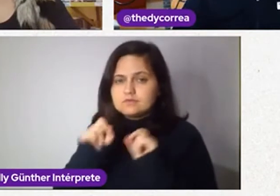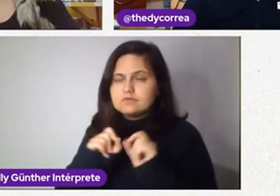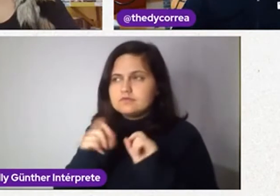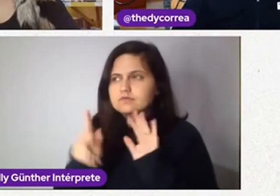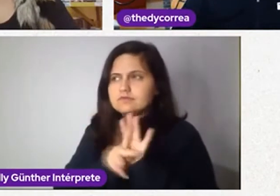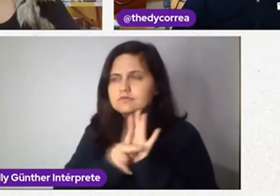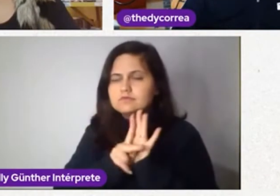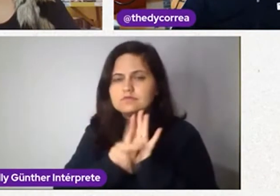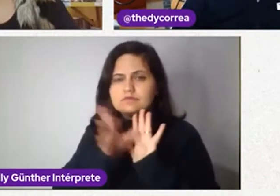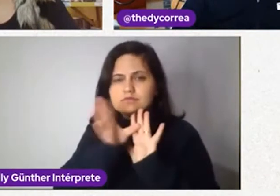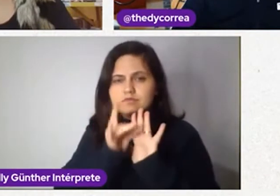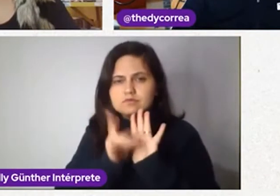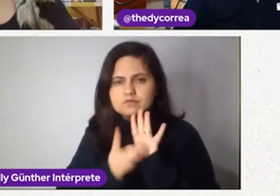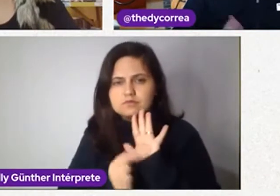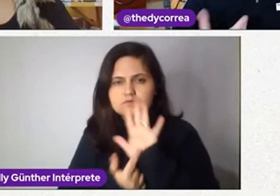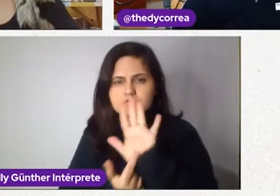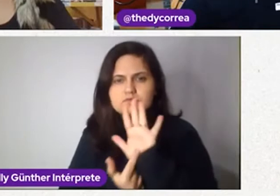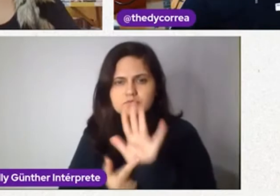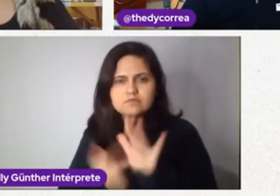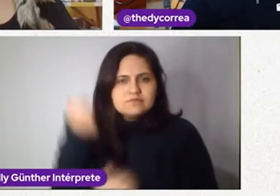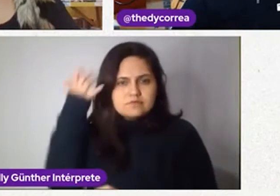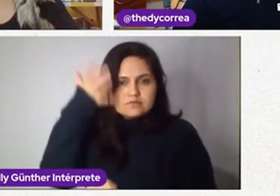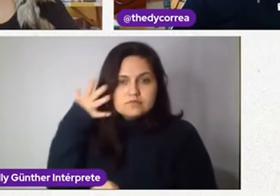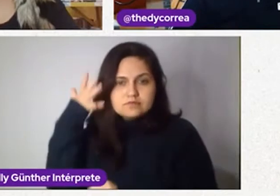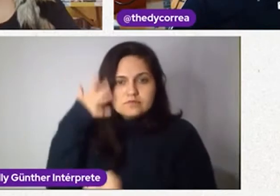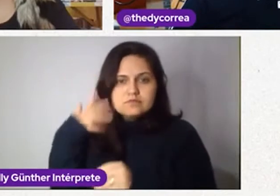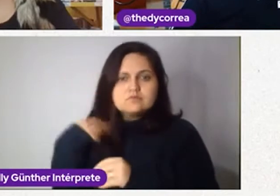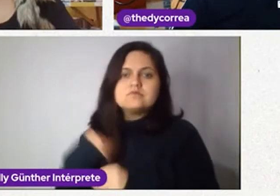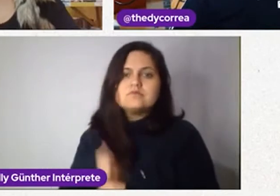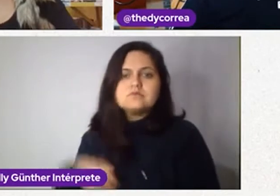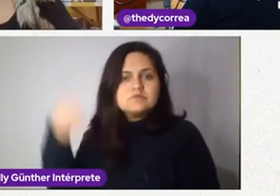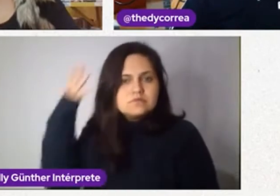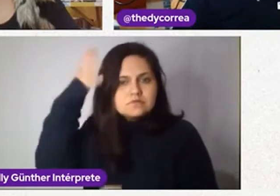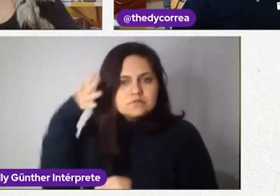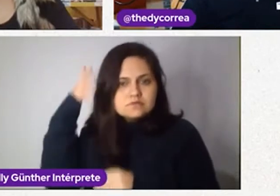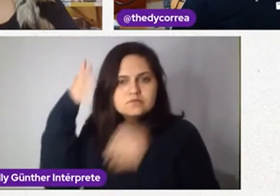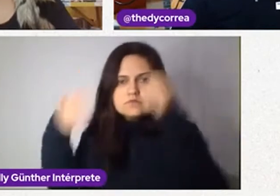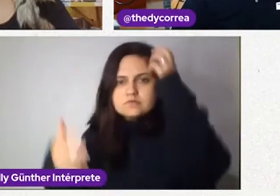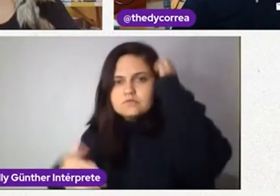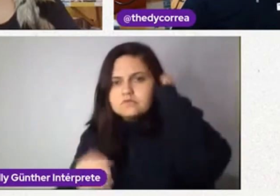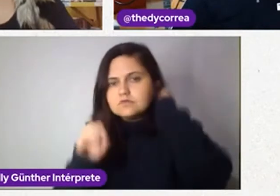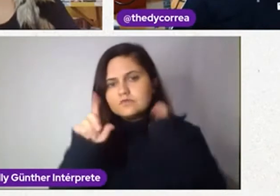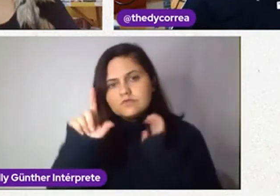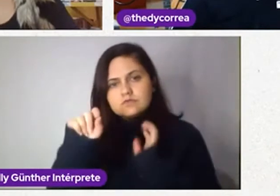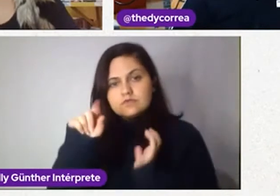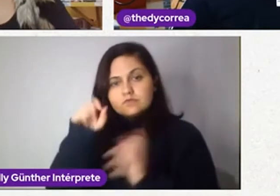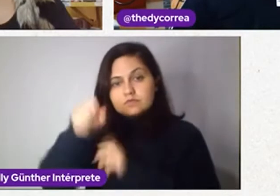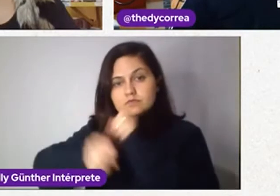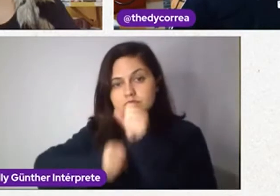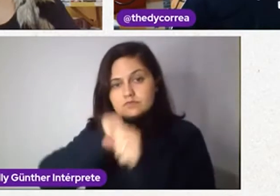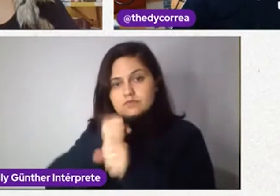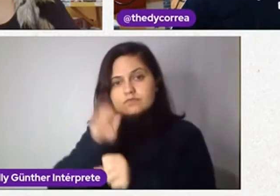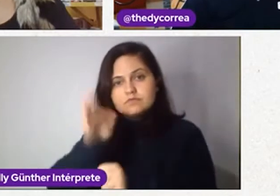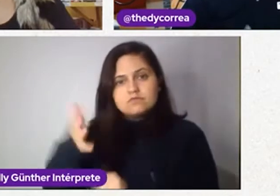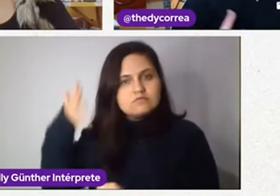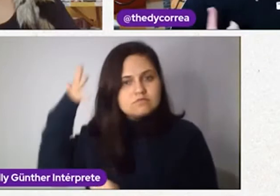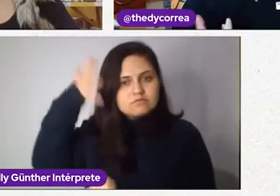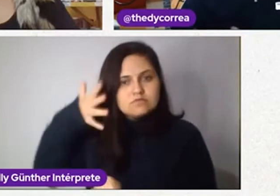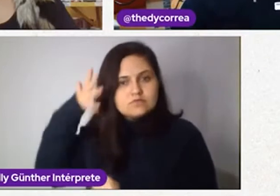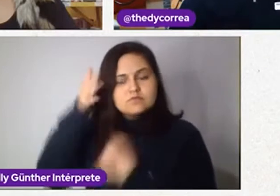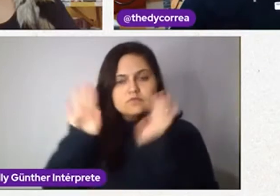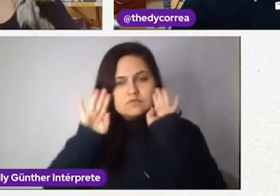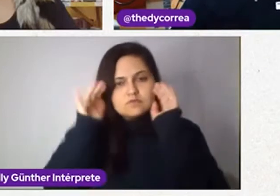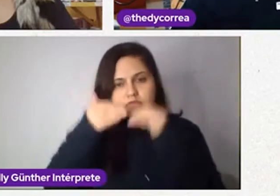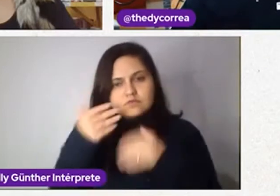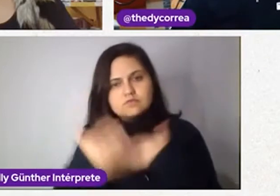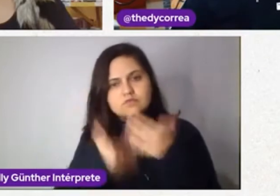ao conteúdo que eu apresento nas minhas palestras. Como já fazem 10 anos que eu sou palestrante voltado para